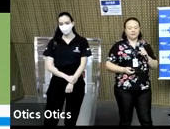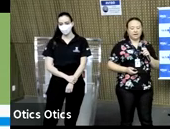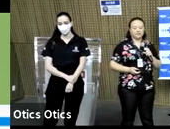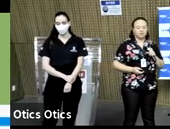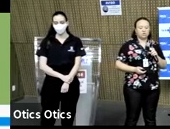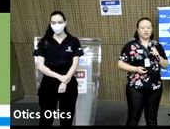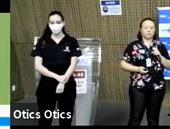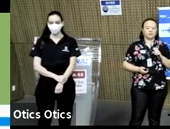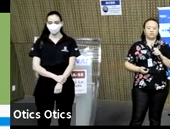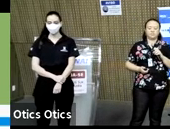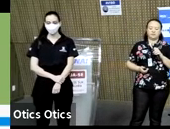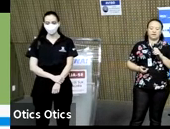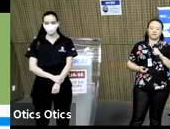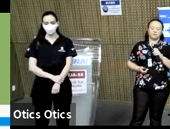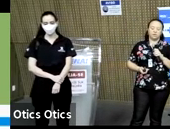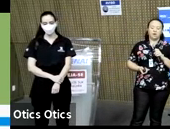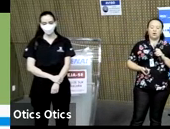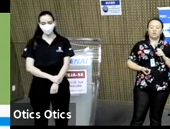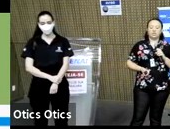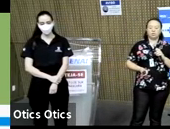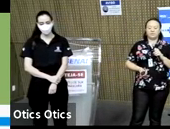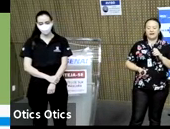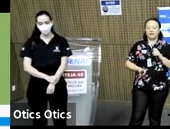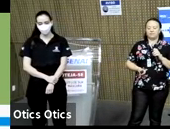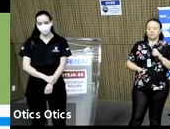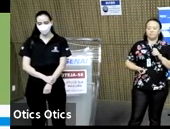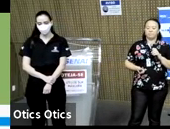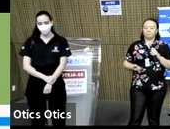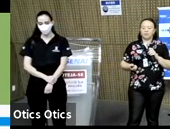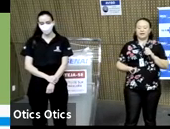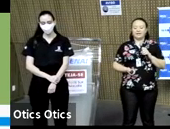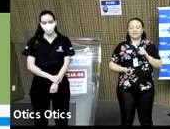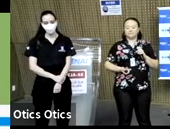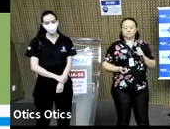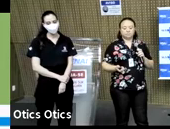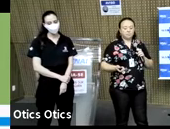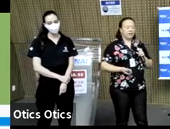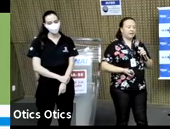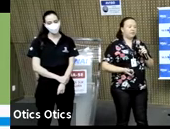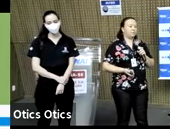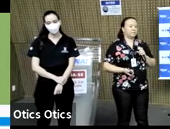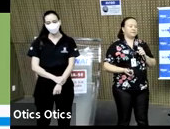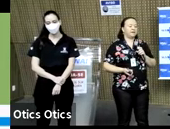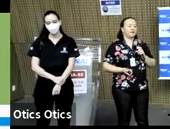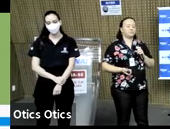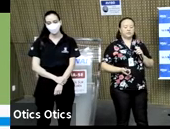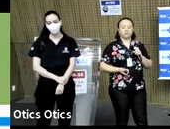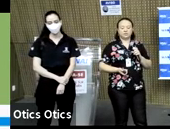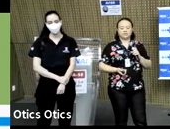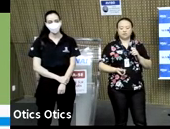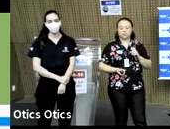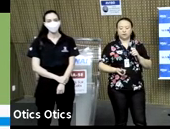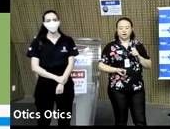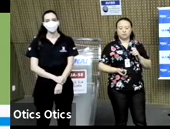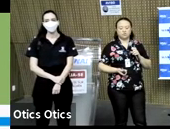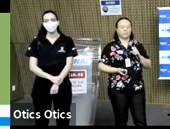130 pendência, 24% de absenteísmo. O que a gente observa aqui é que os absenteísmos têm